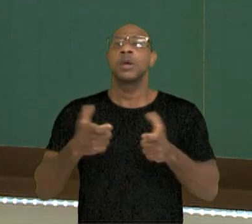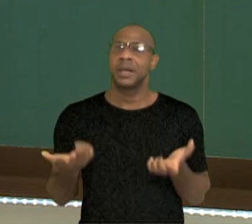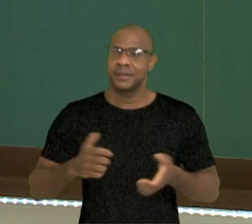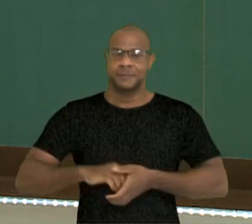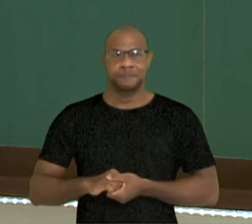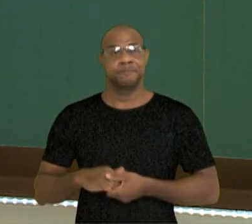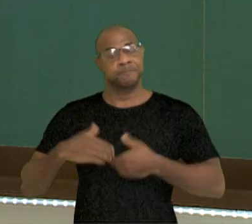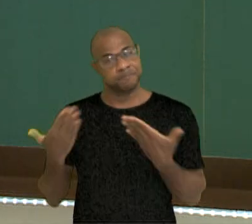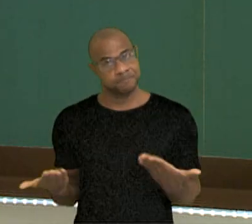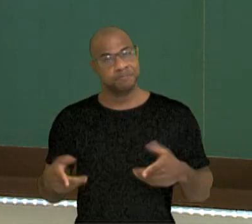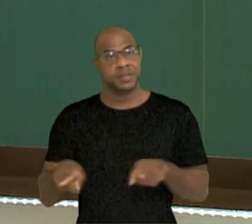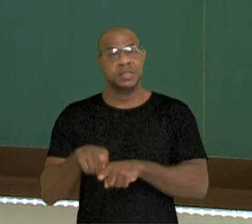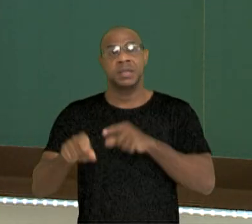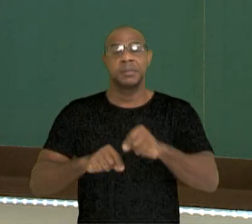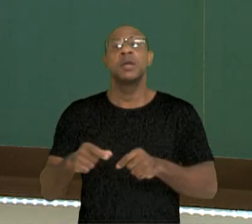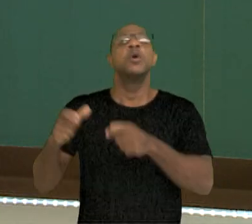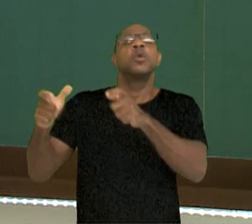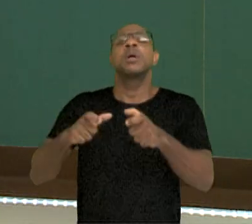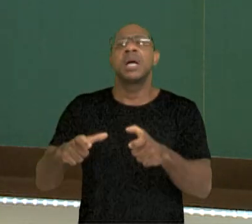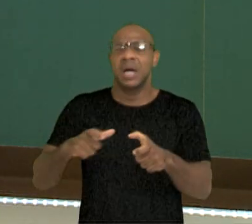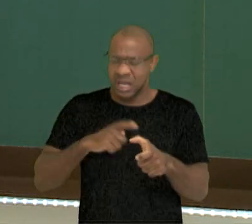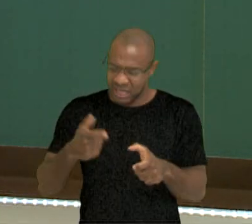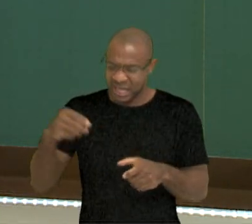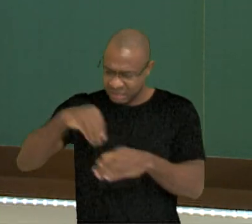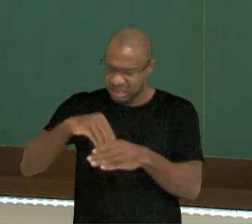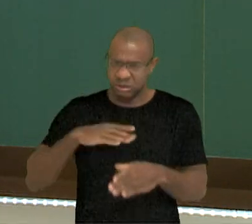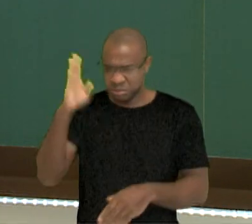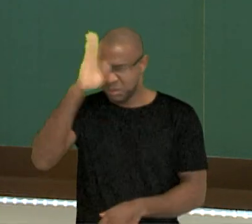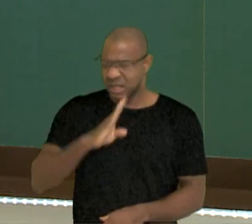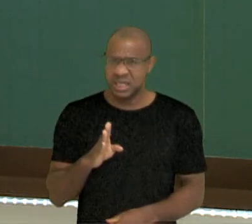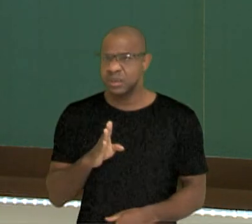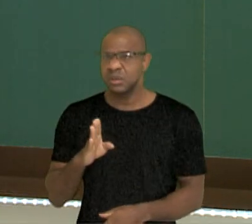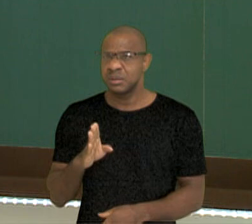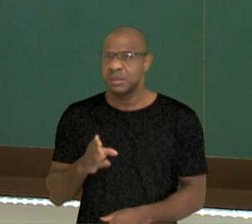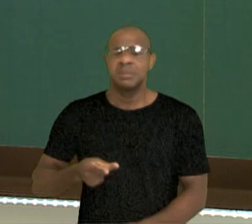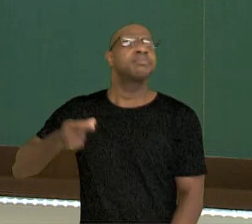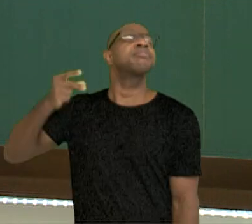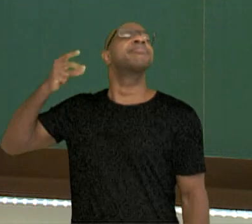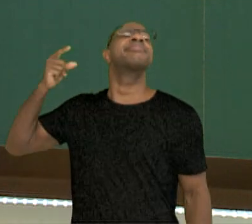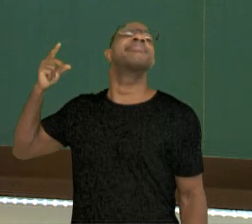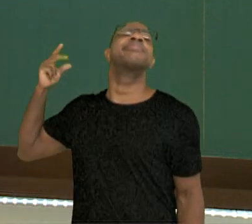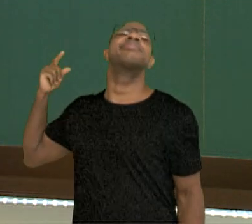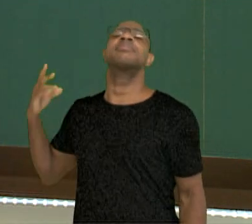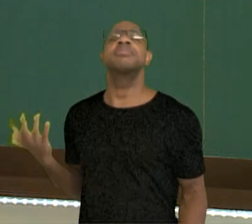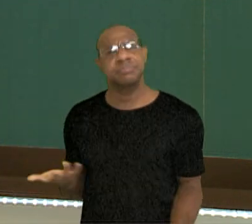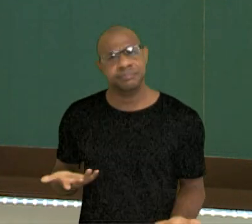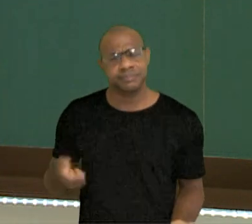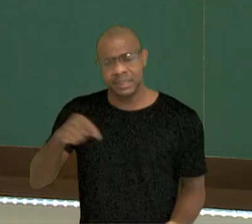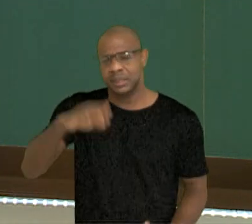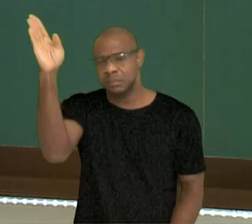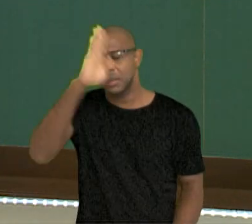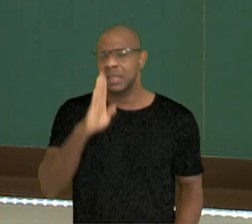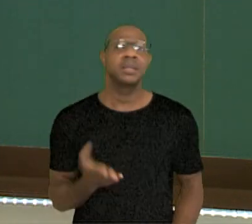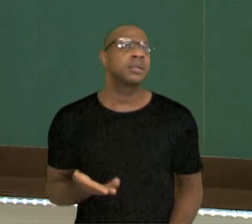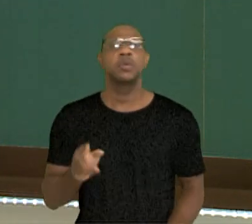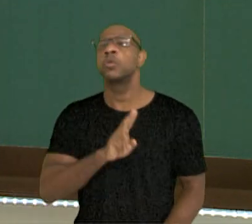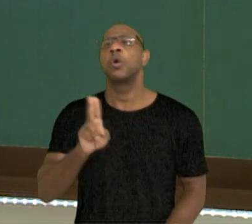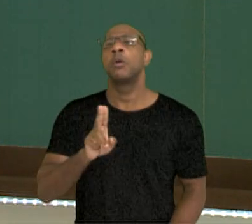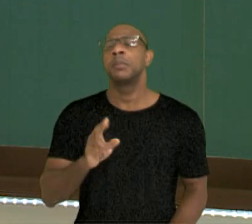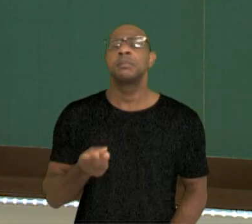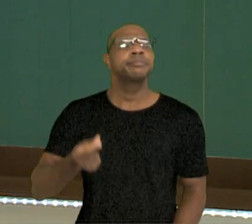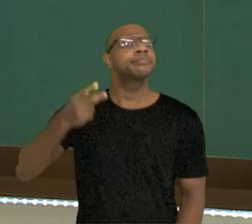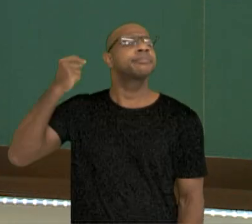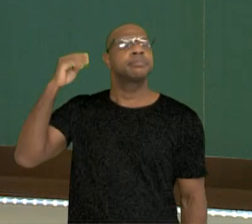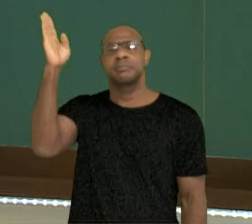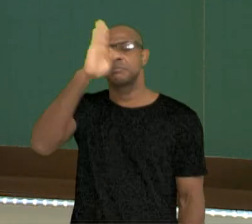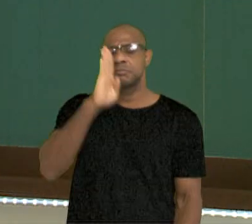estamos e faz parte de um Brasil, desde quando esta porção é chamada de Brasil. E aí nós vamos